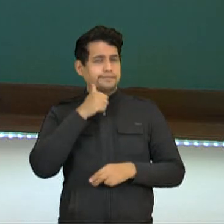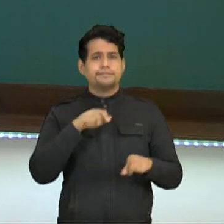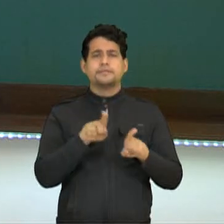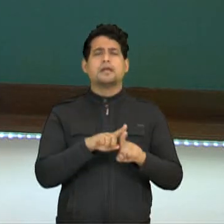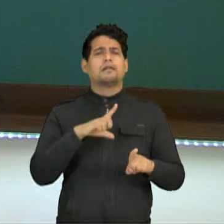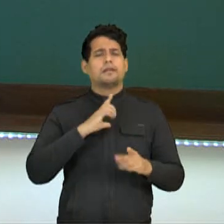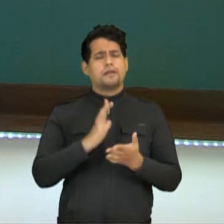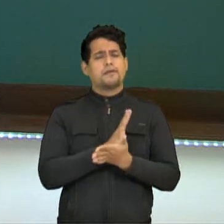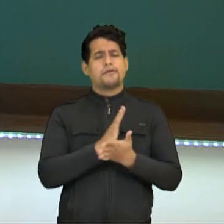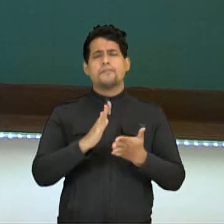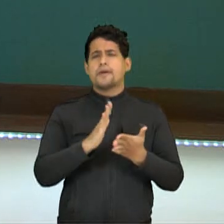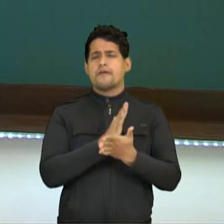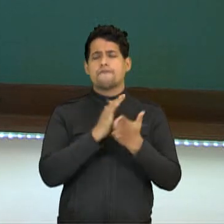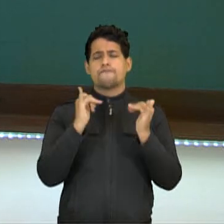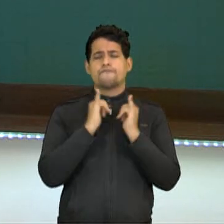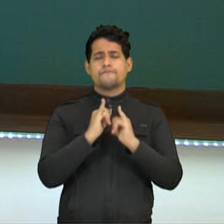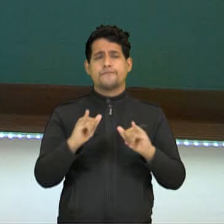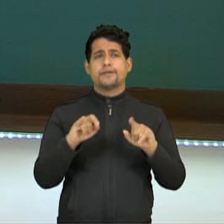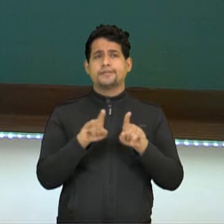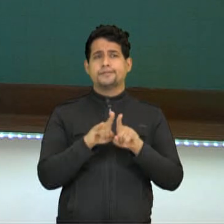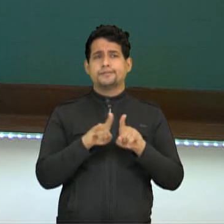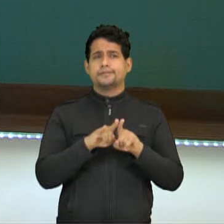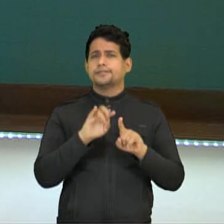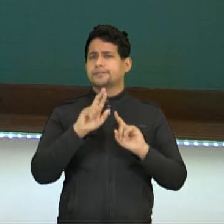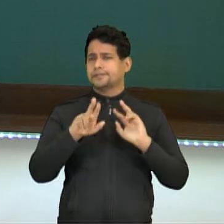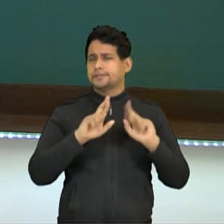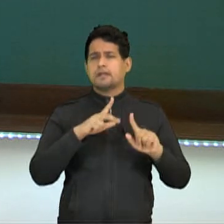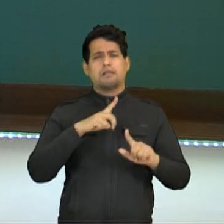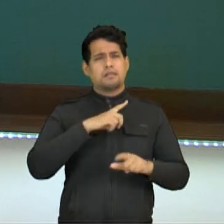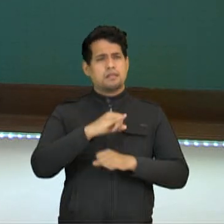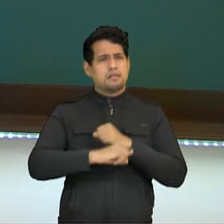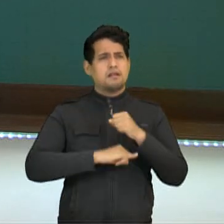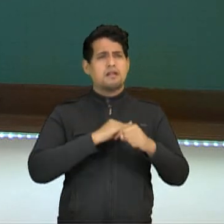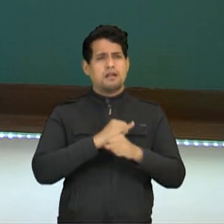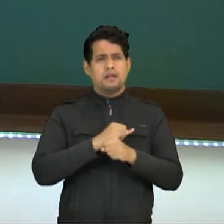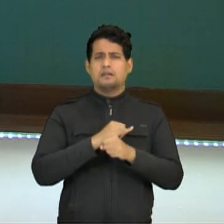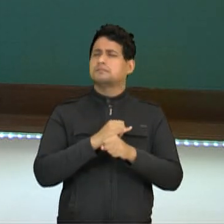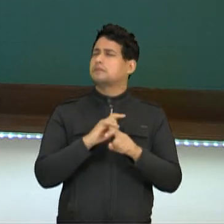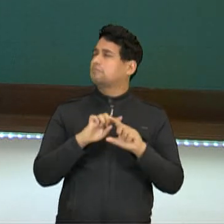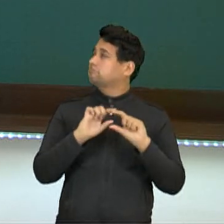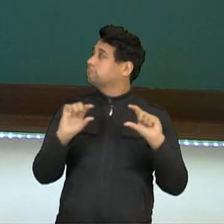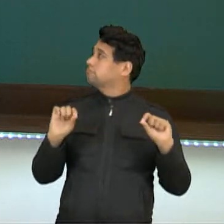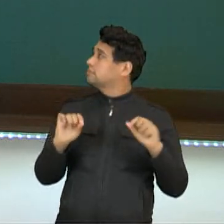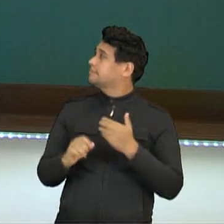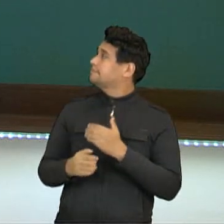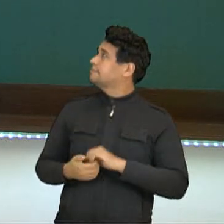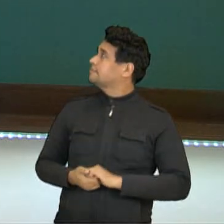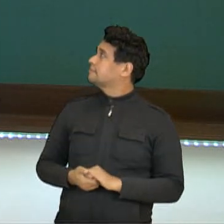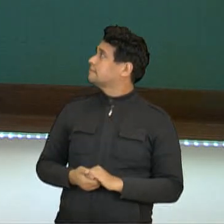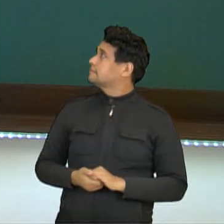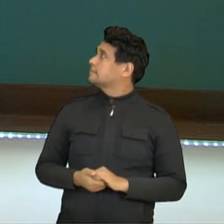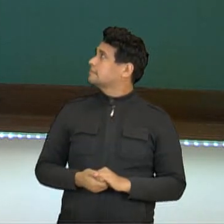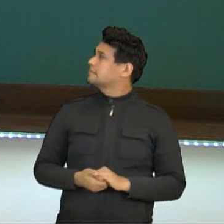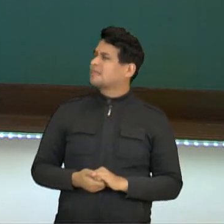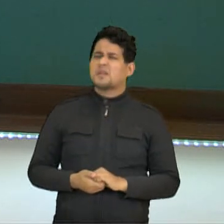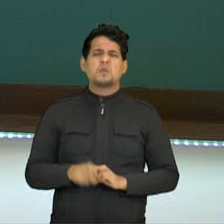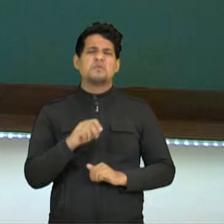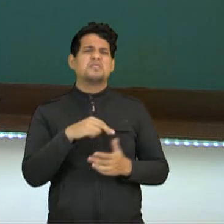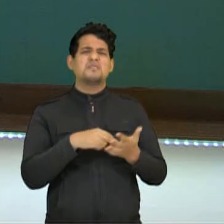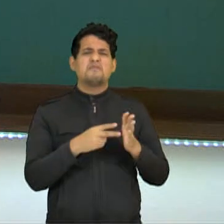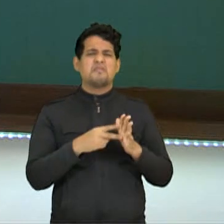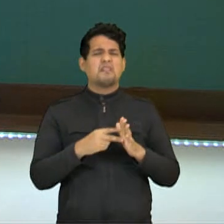dá mais informações, ó. Utilities, internet and housekeeping included. O que é